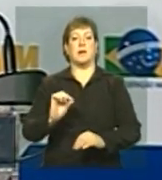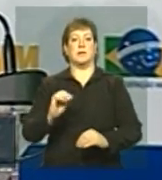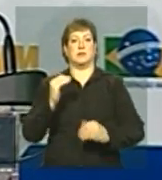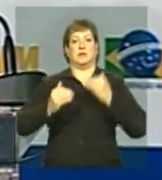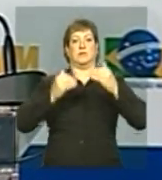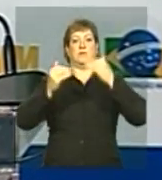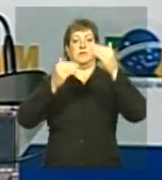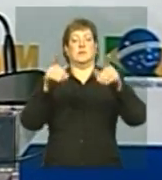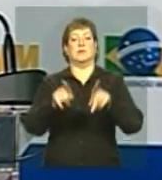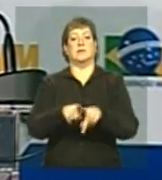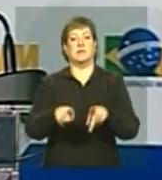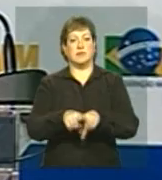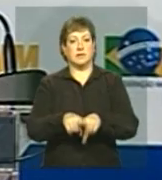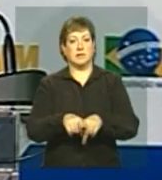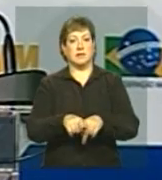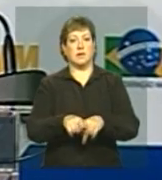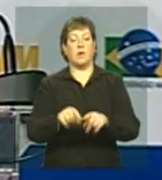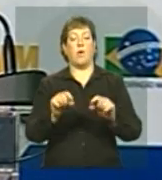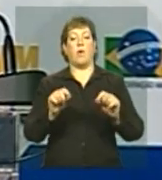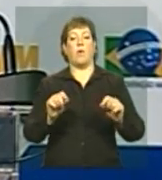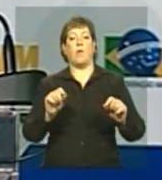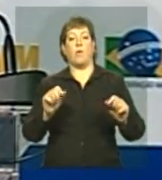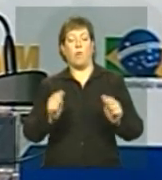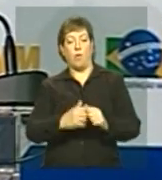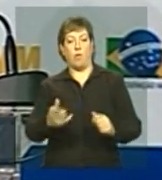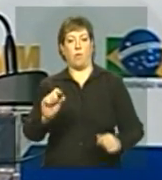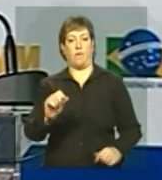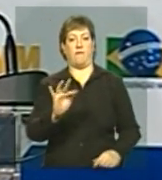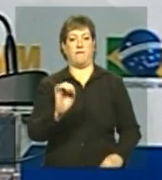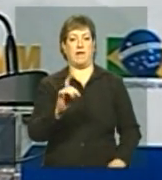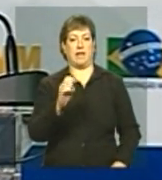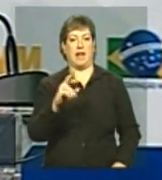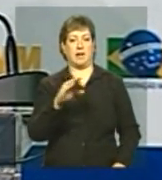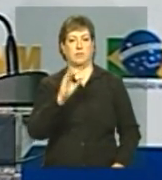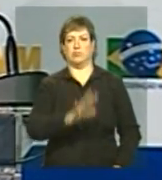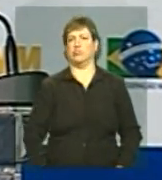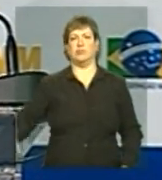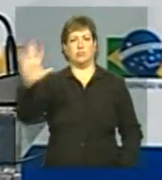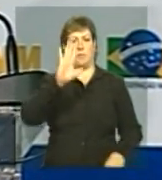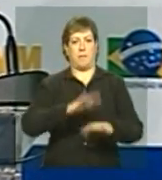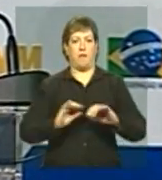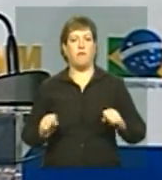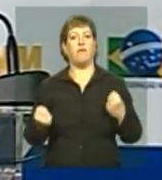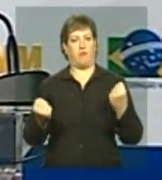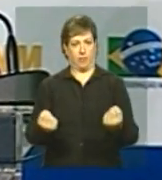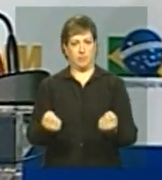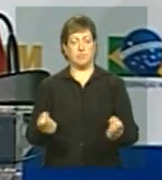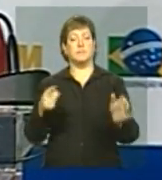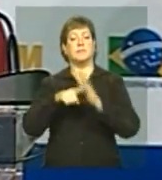desenvolvido e com uma federação cada vez mais forte. Prefeitas e prefeitos,